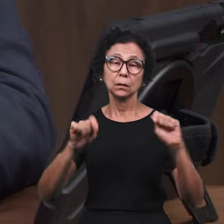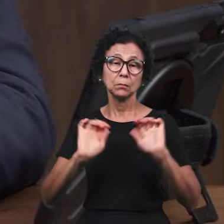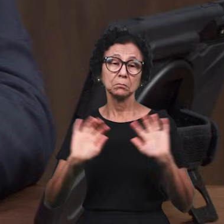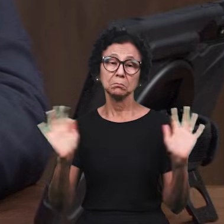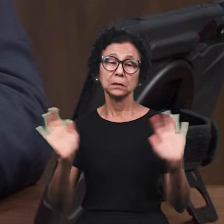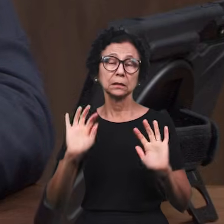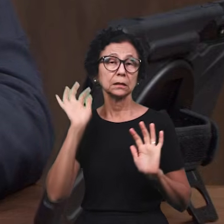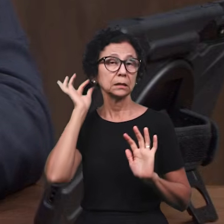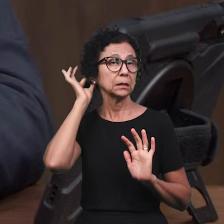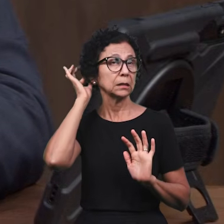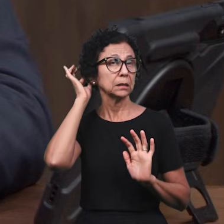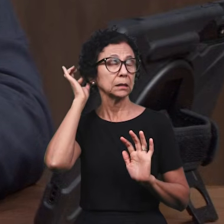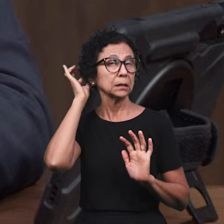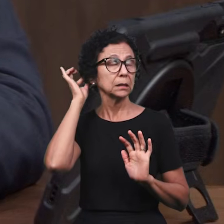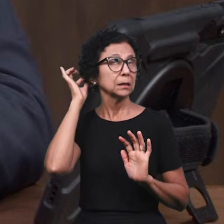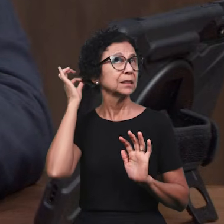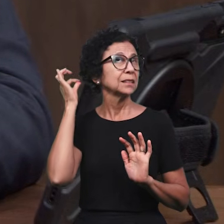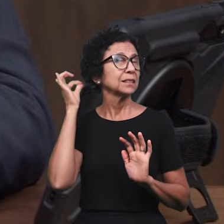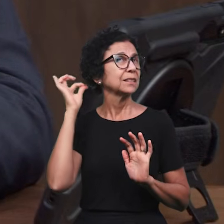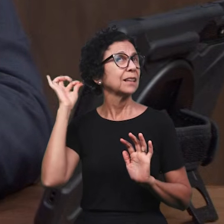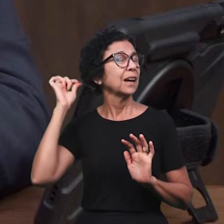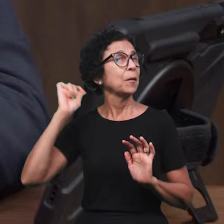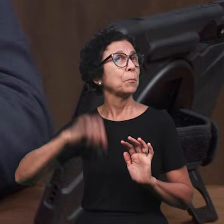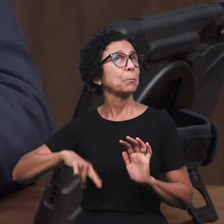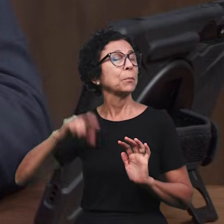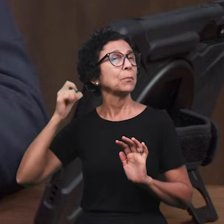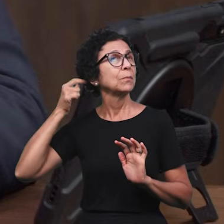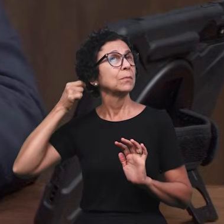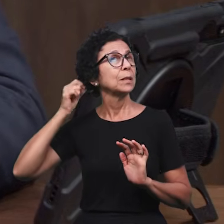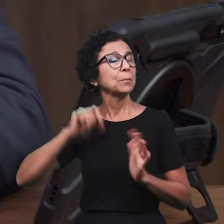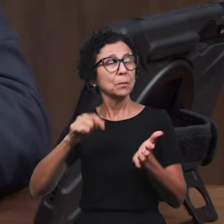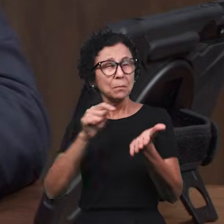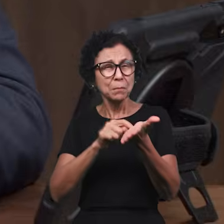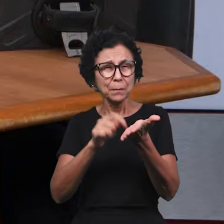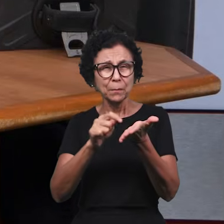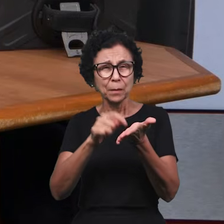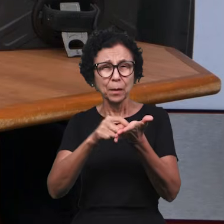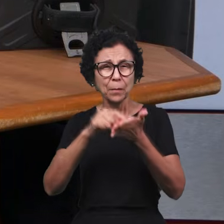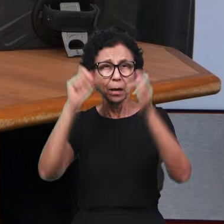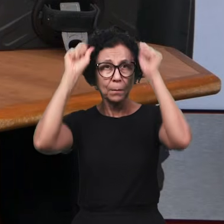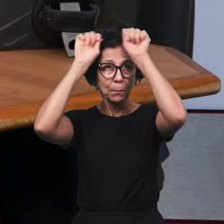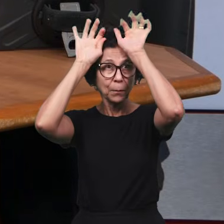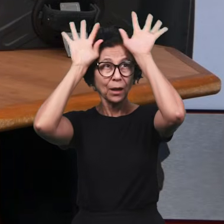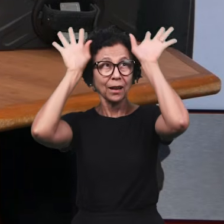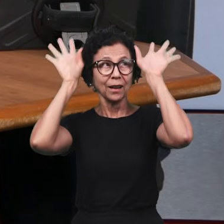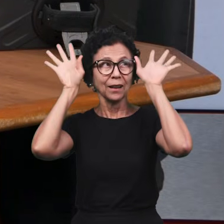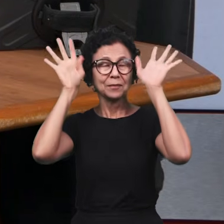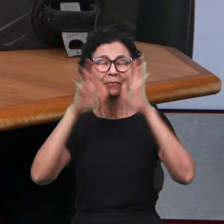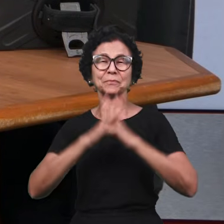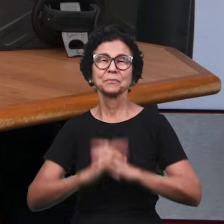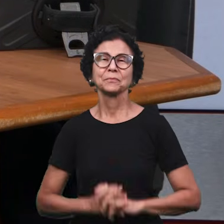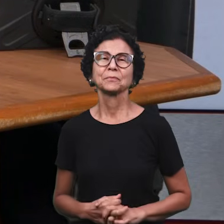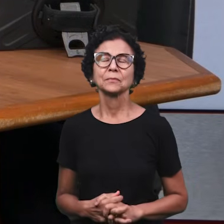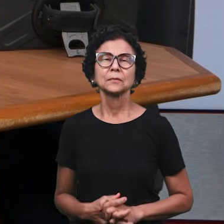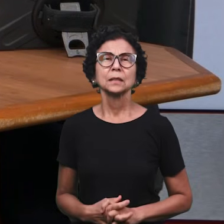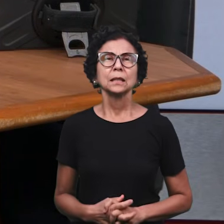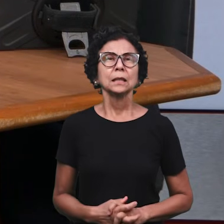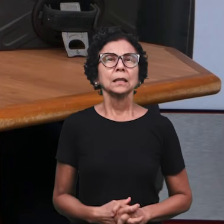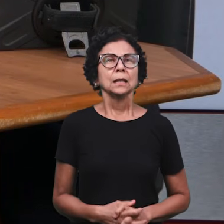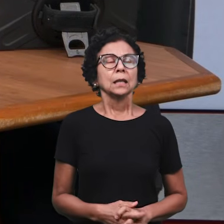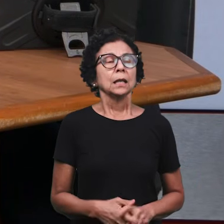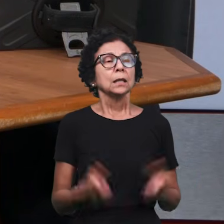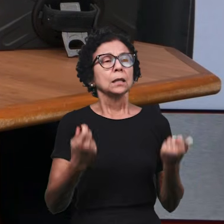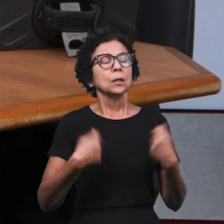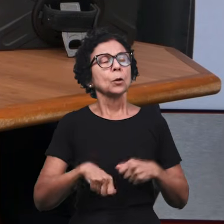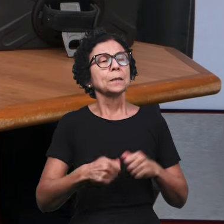Né? O que você pode dizer, Lucas, de tratamento que não é cirúrgico? Olha,